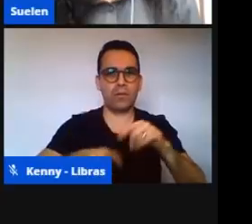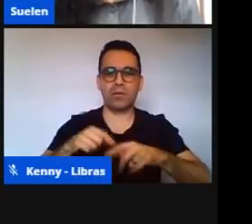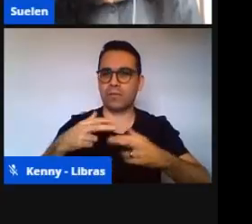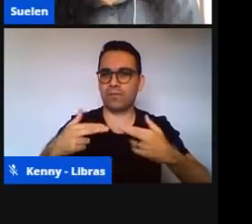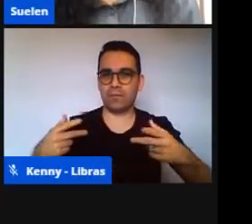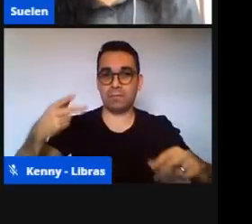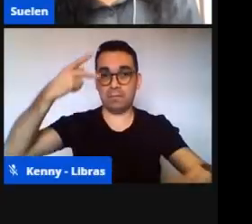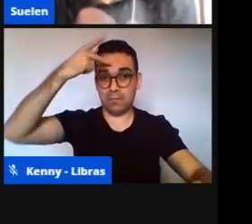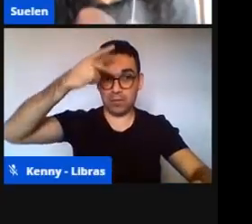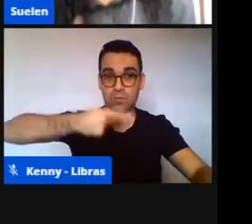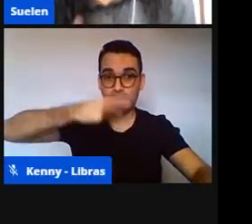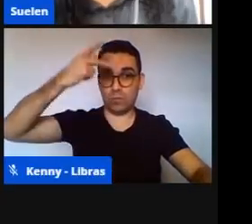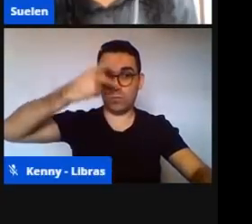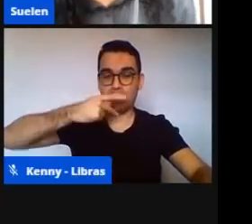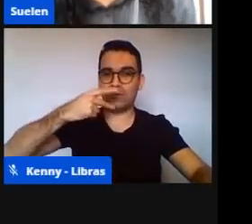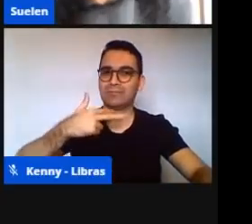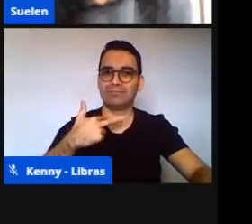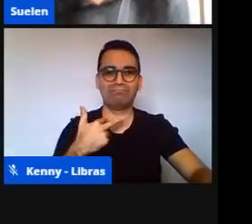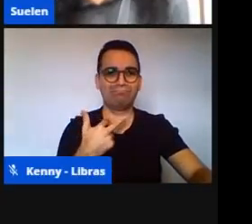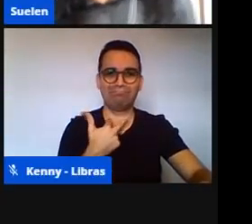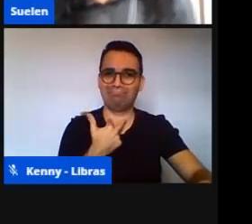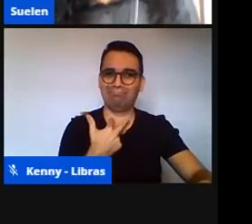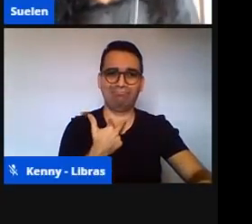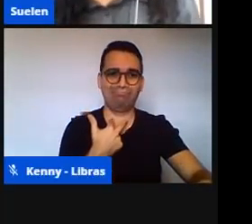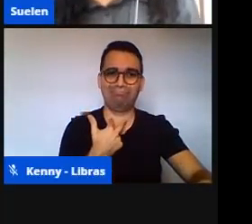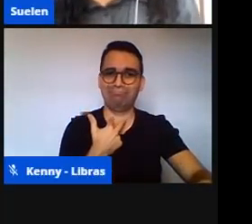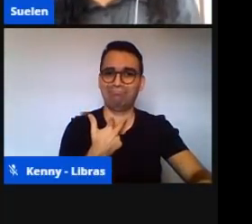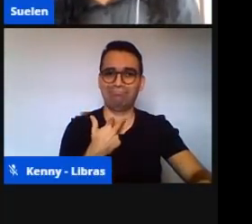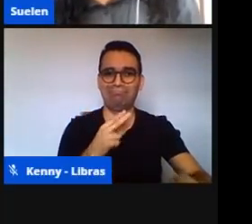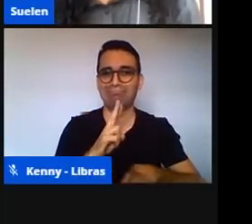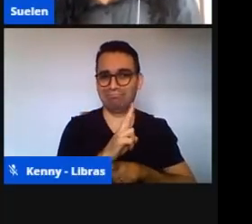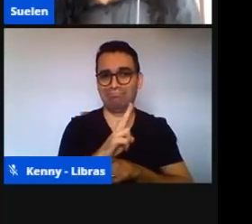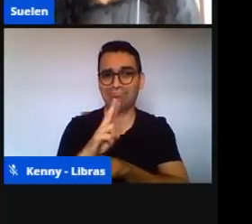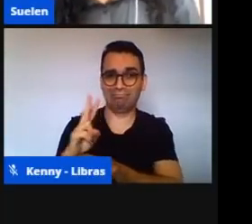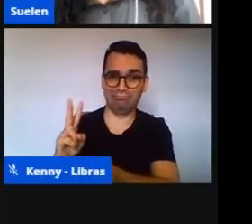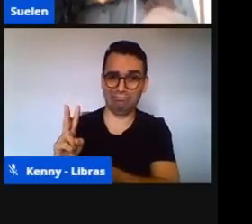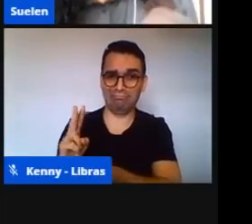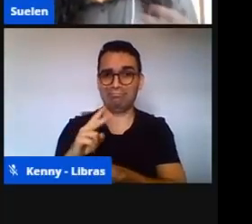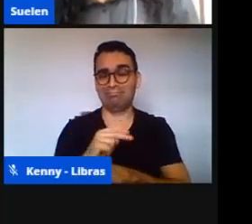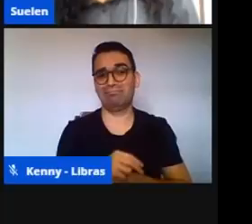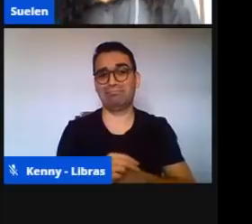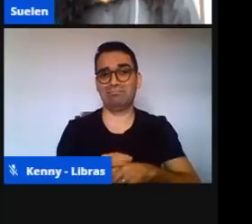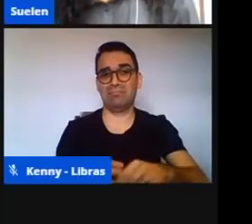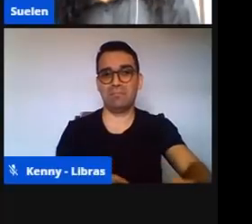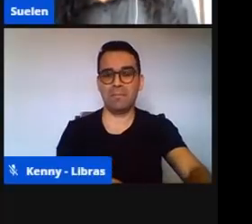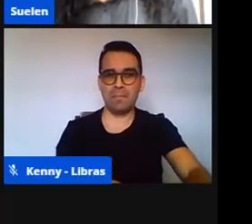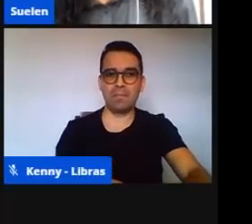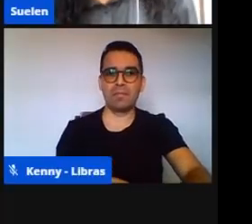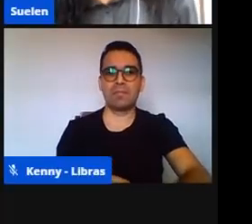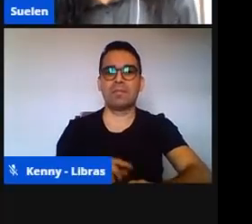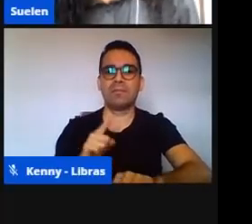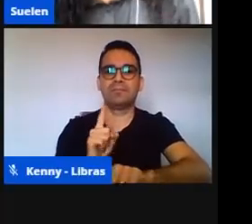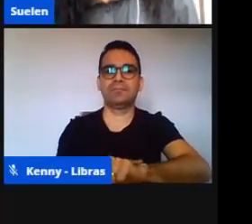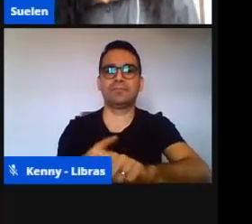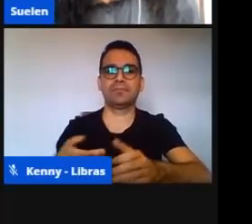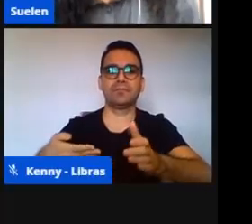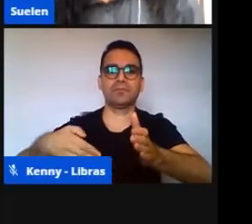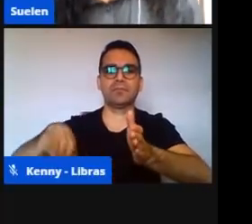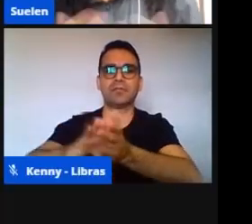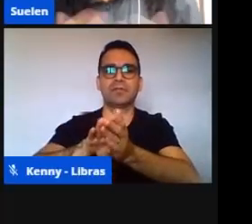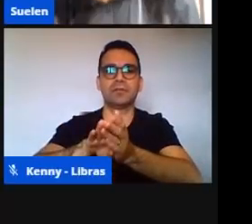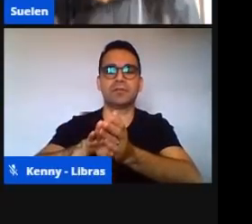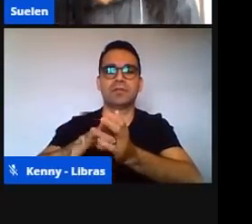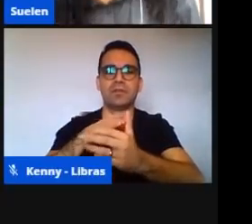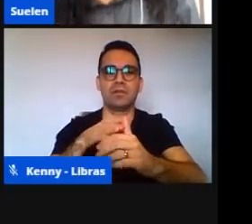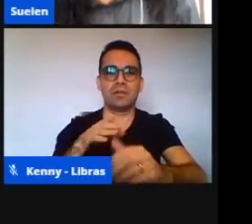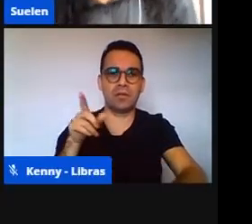até mesmo a caneta a gente recomenda que quando chegue o distribuidor, né, o fornecedor, o pessoal, para